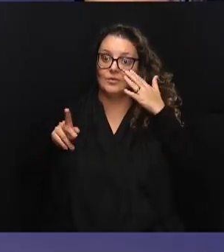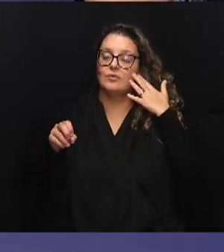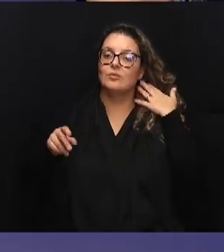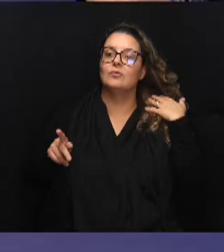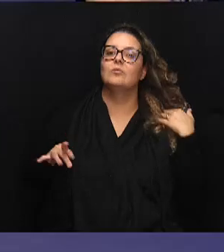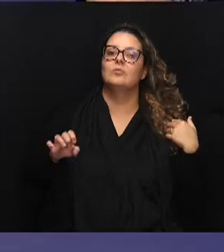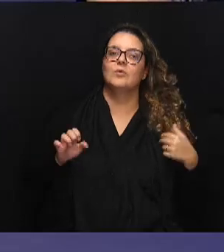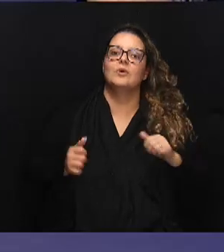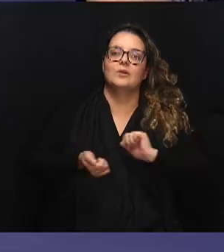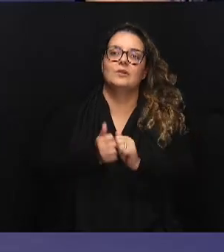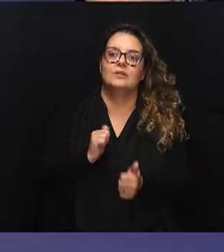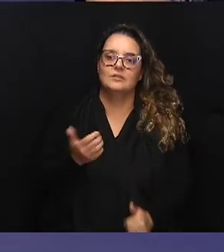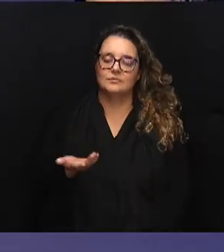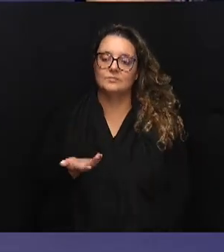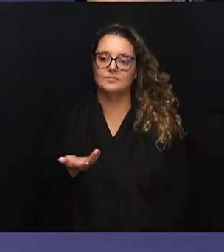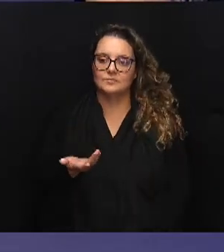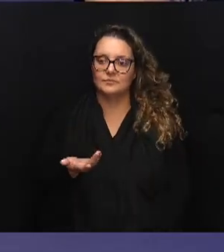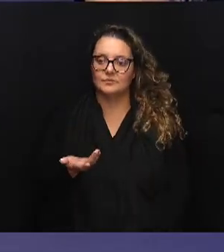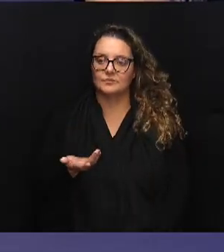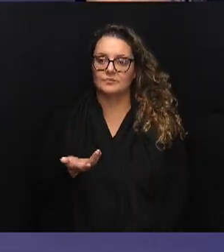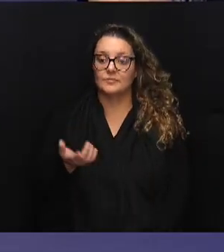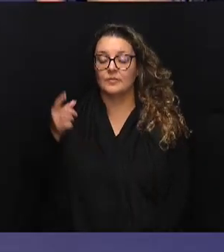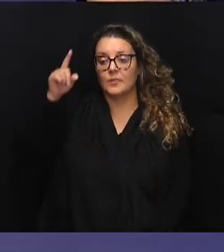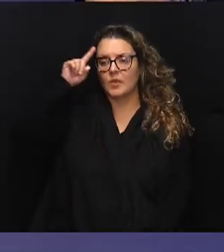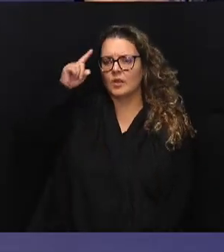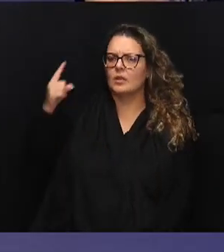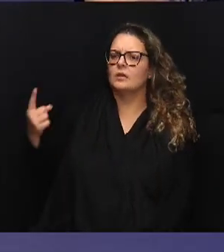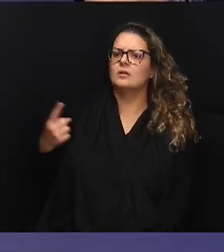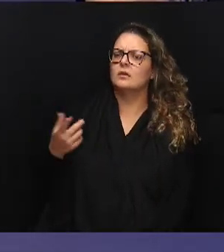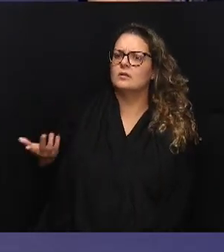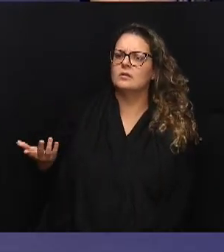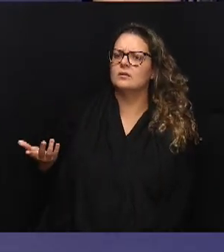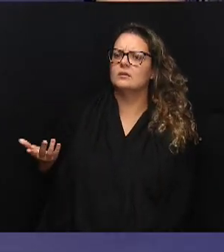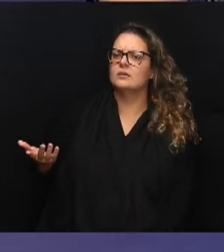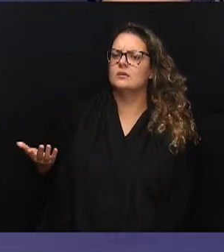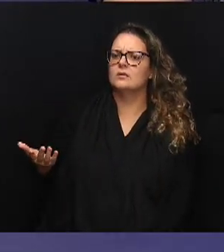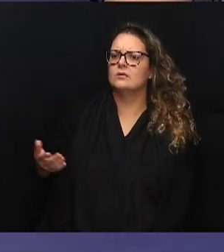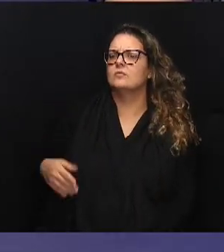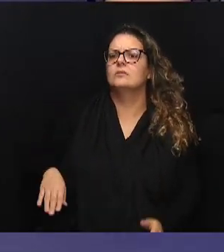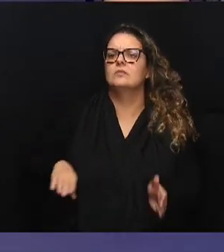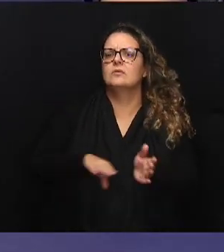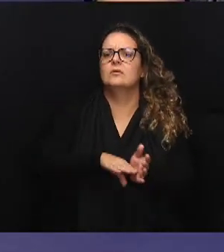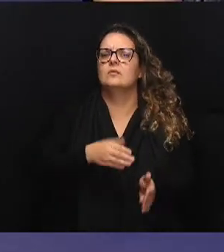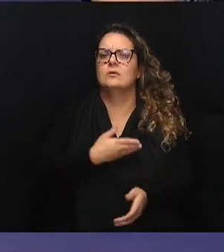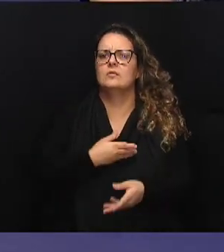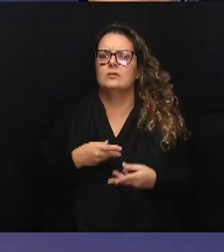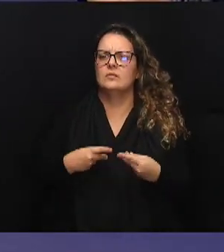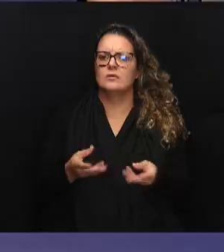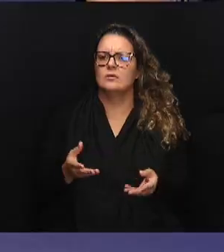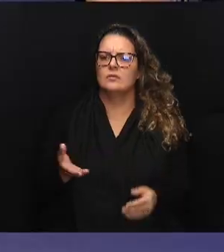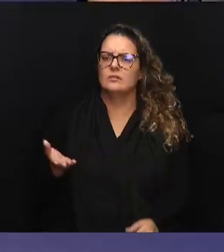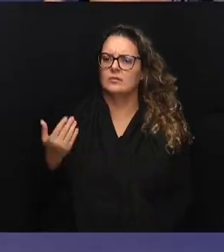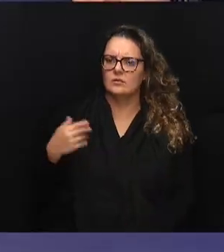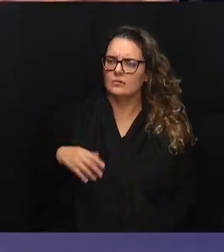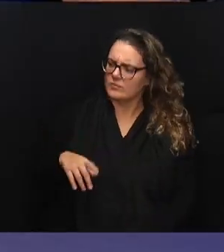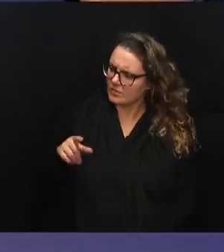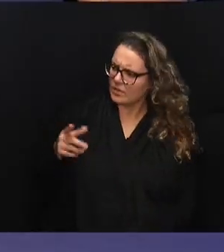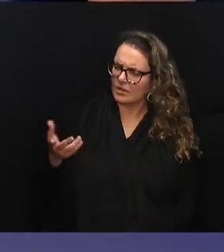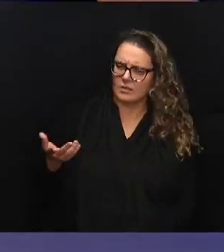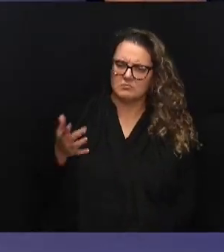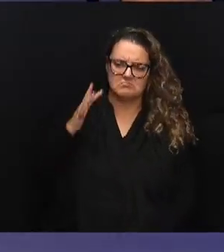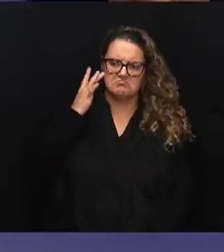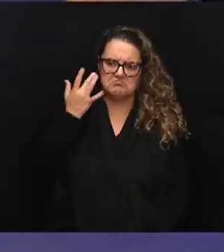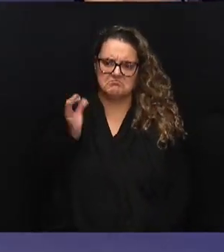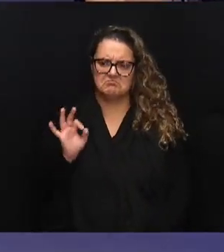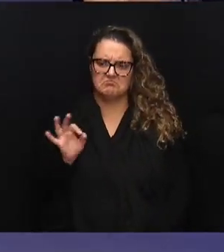aí. Aí um dia eles chegaram pra mim, vai vir uns amigos jogar um baralho, um jogo aí. Falei, é mesmo? Eu não sabia de nada,